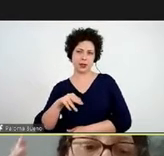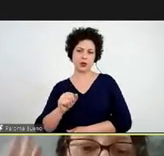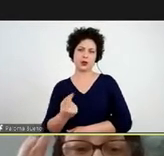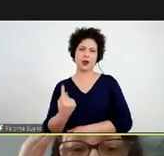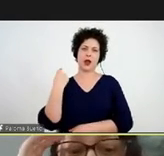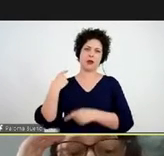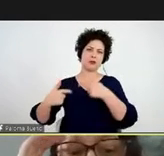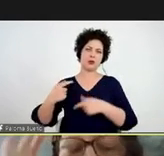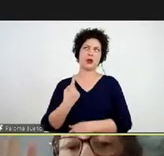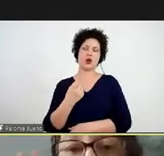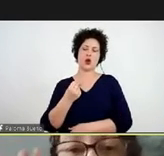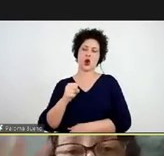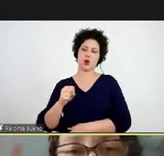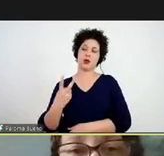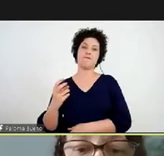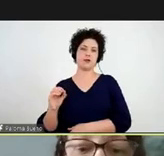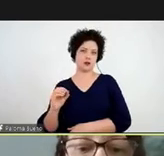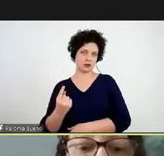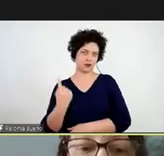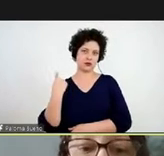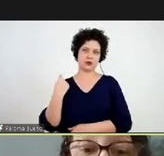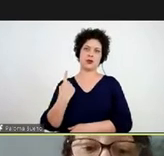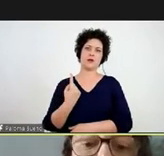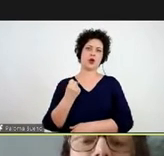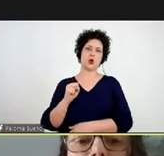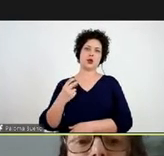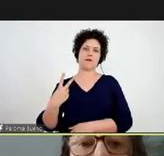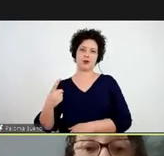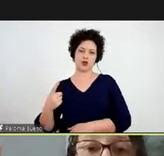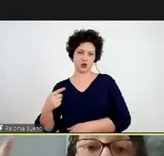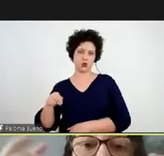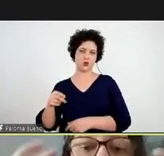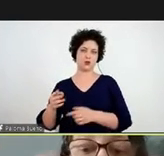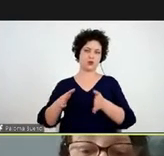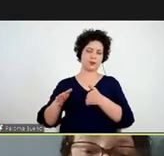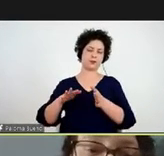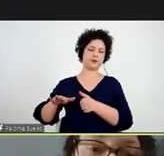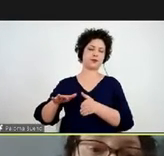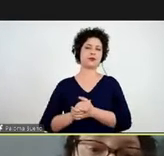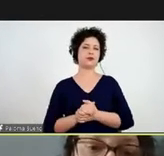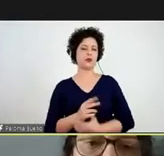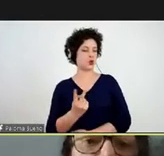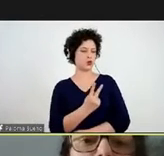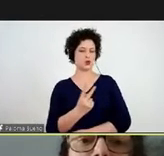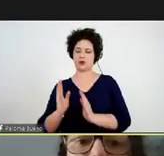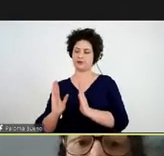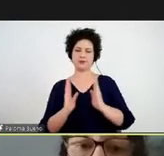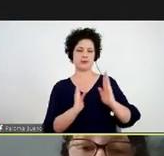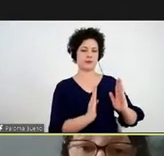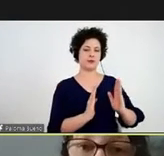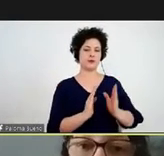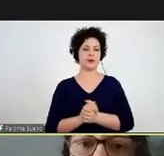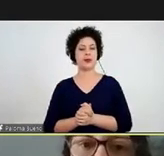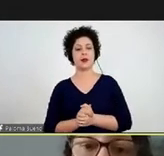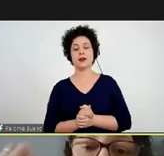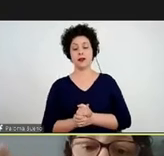falando de 1820, 1821, por aí. Então, dialogando os dois trabalhos agora.